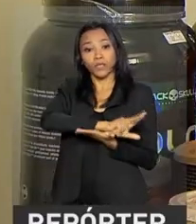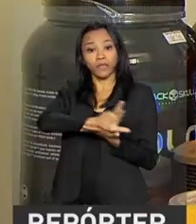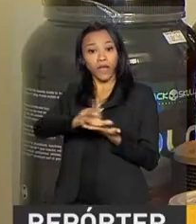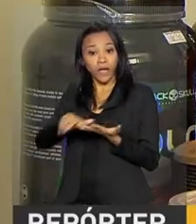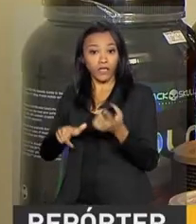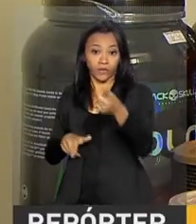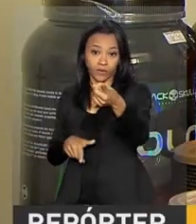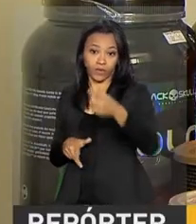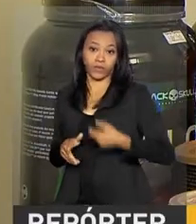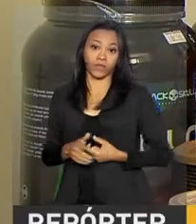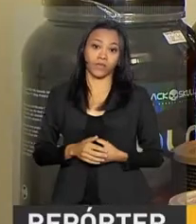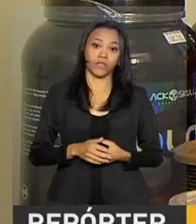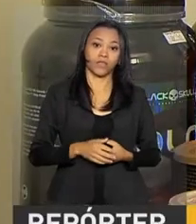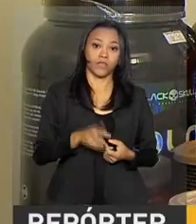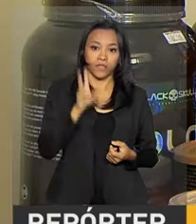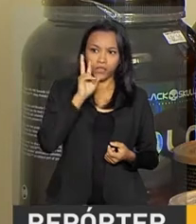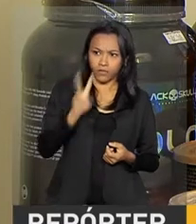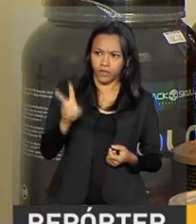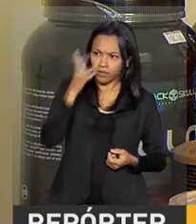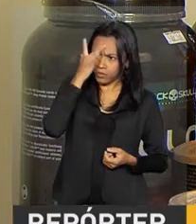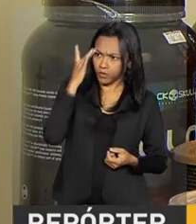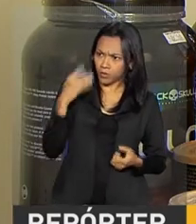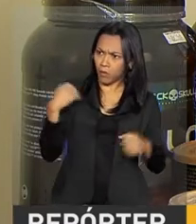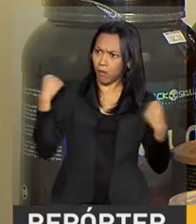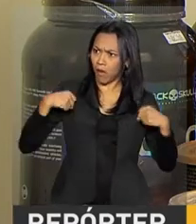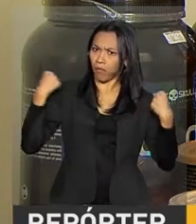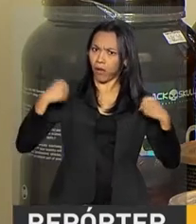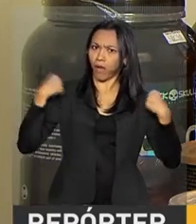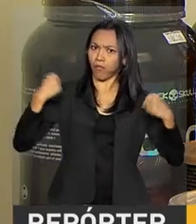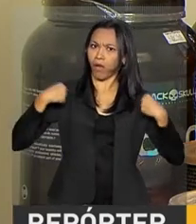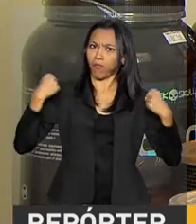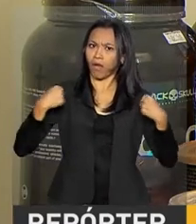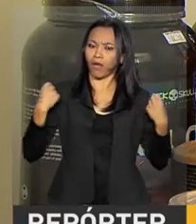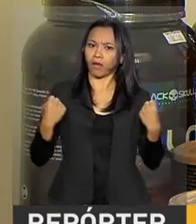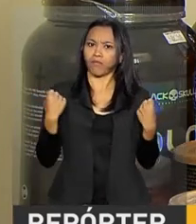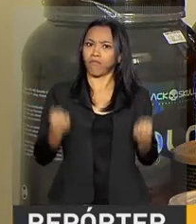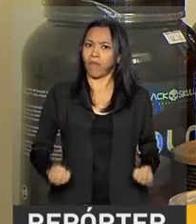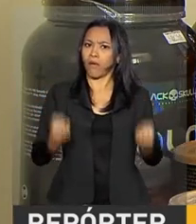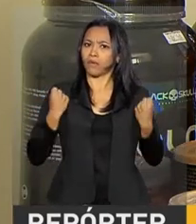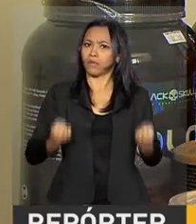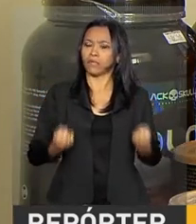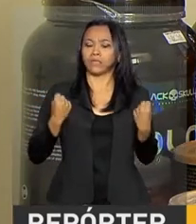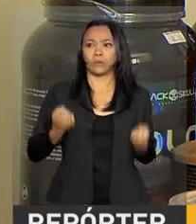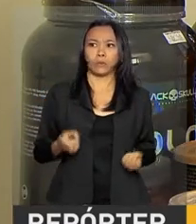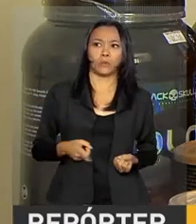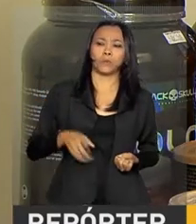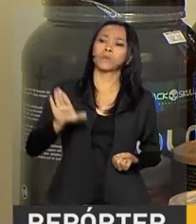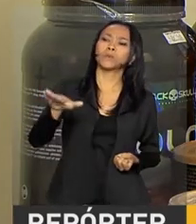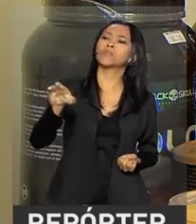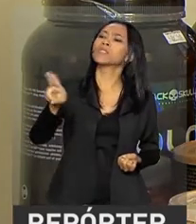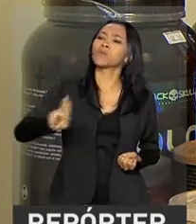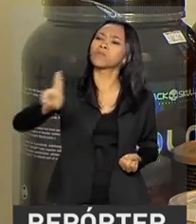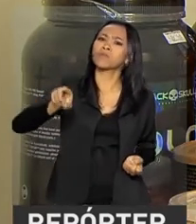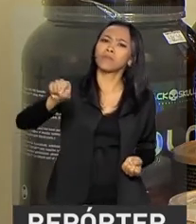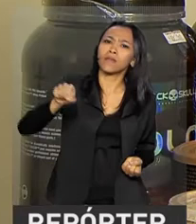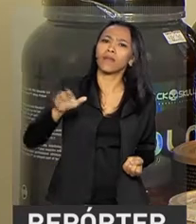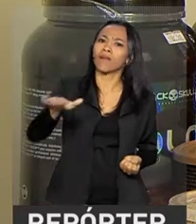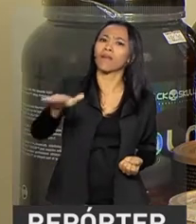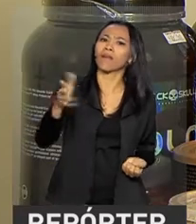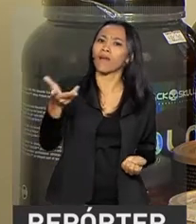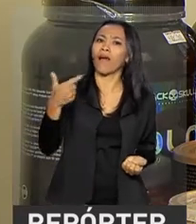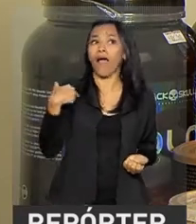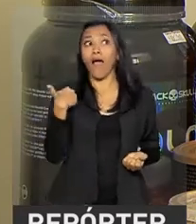fala a gente vai querer pessoal mas sim na maranduba vendas ao treino a gente conversa que estávamos a falar